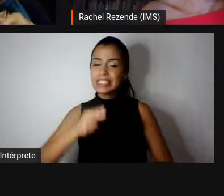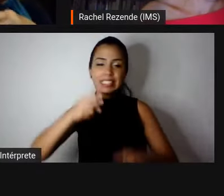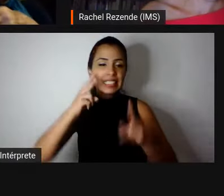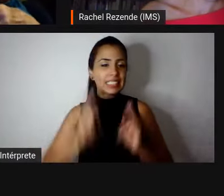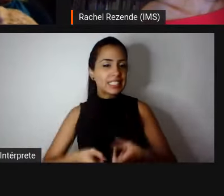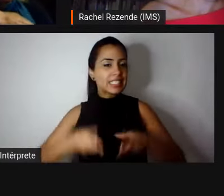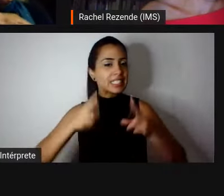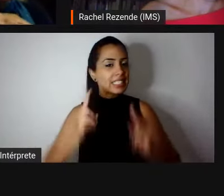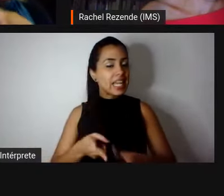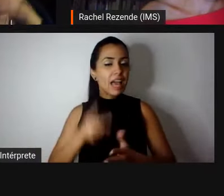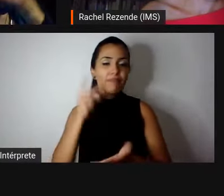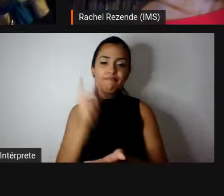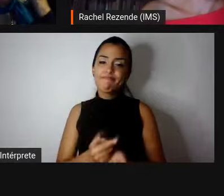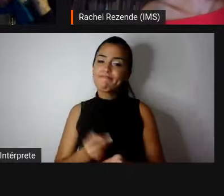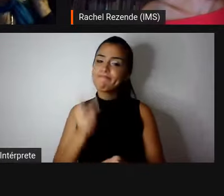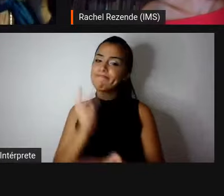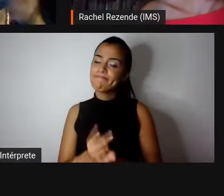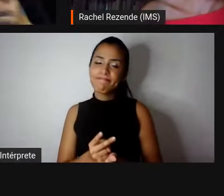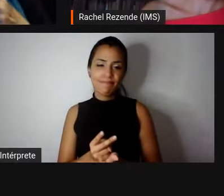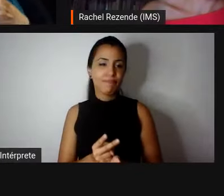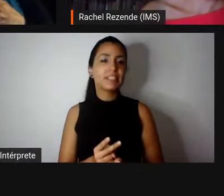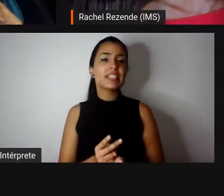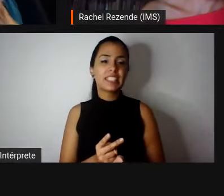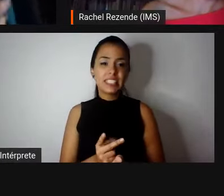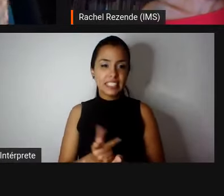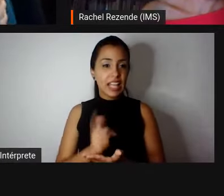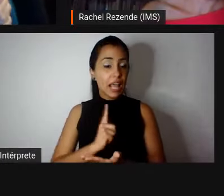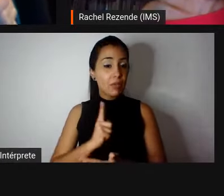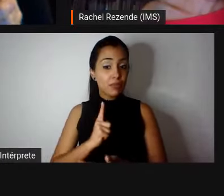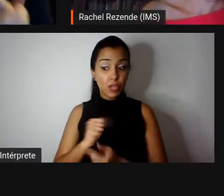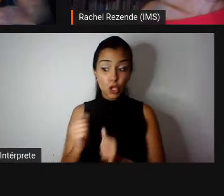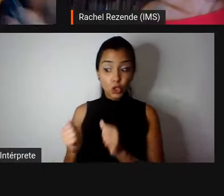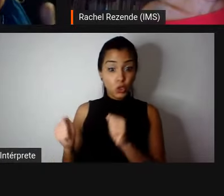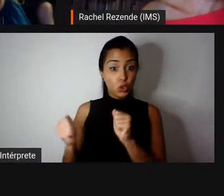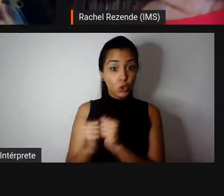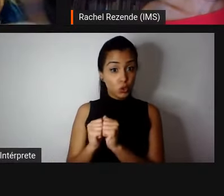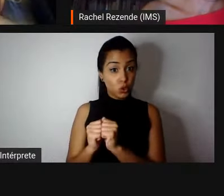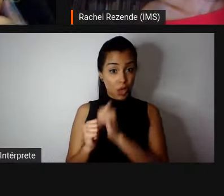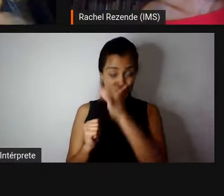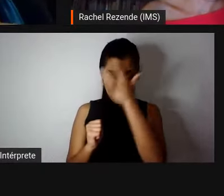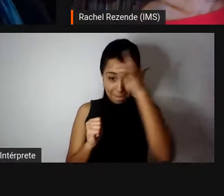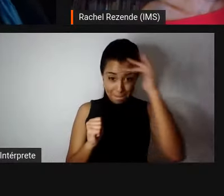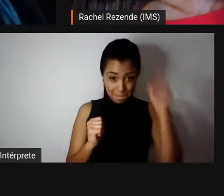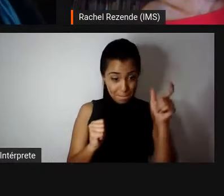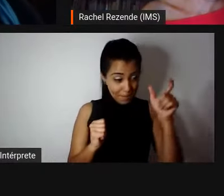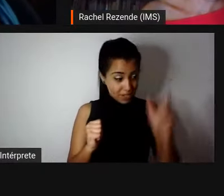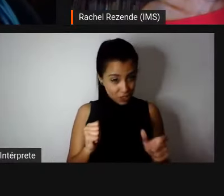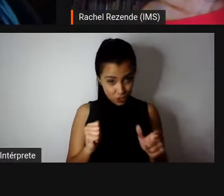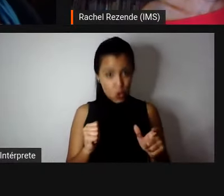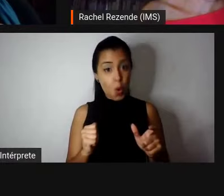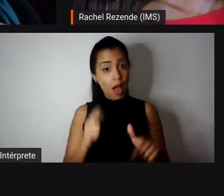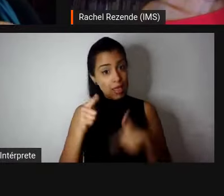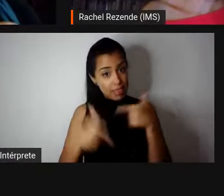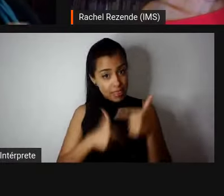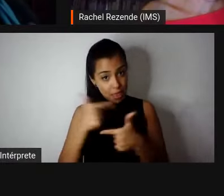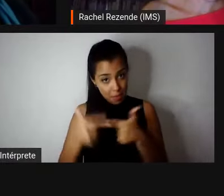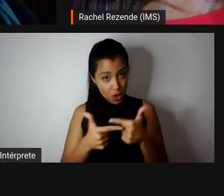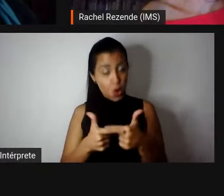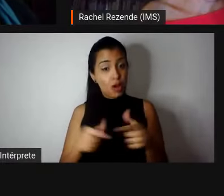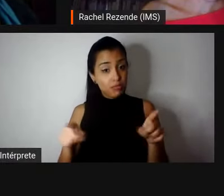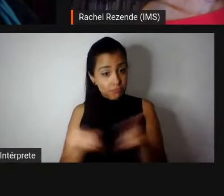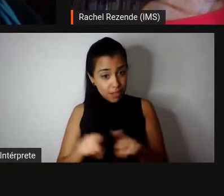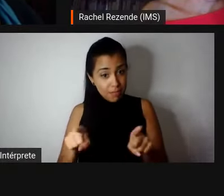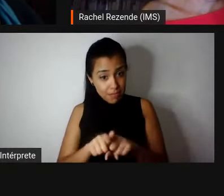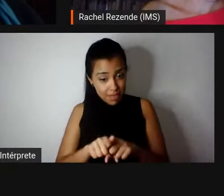sempre. A Ecoline foi assim. Junto com a pessoa da galeria, que trabalhou também. Entendeu? Então, esse